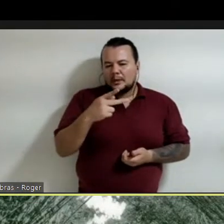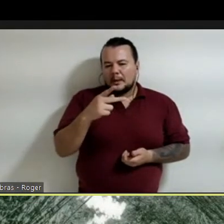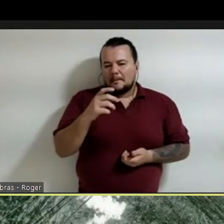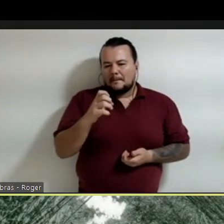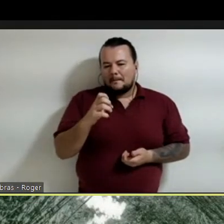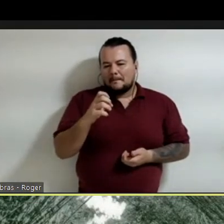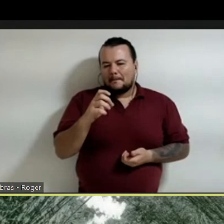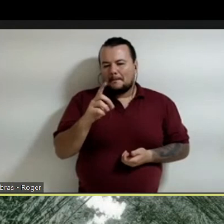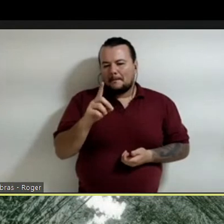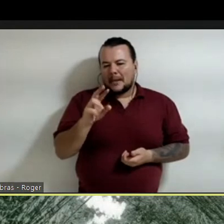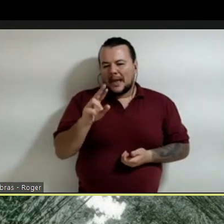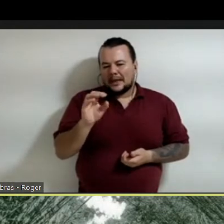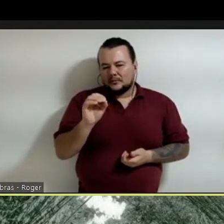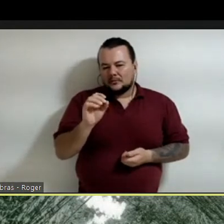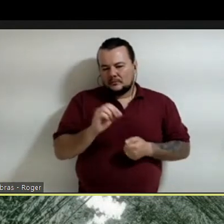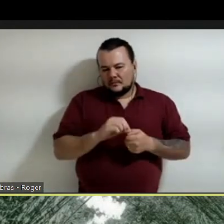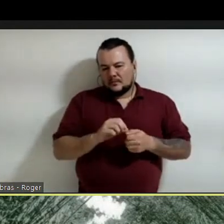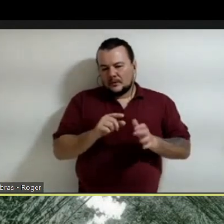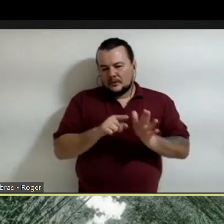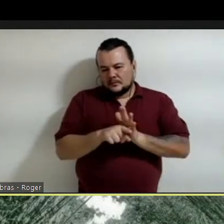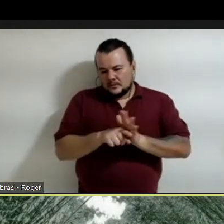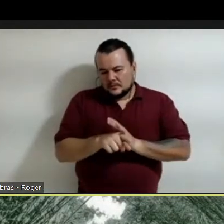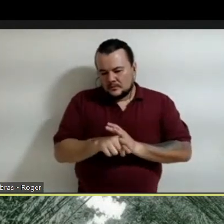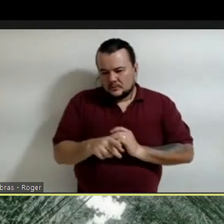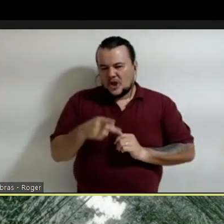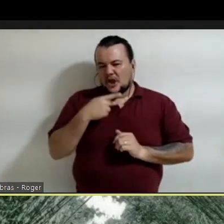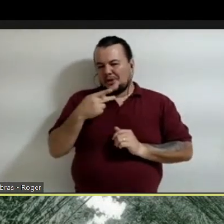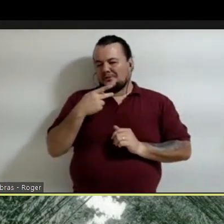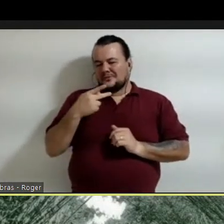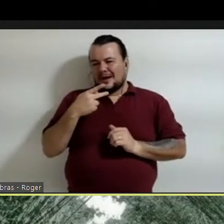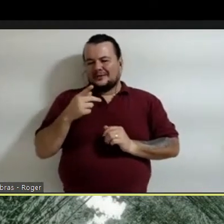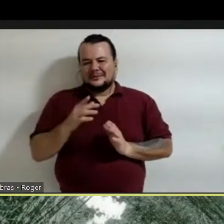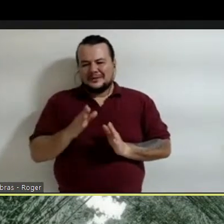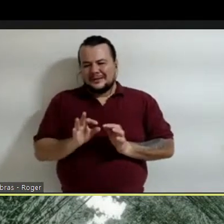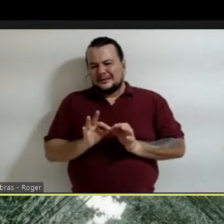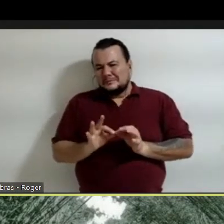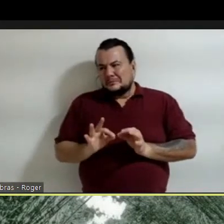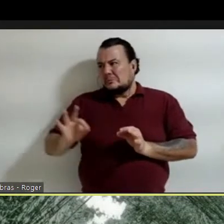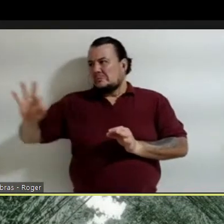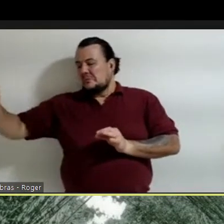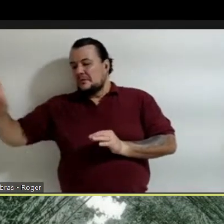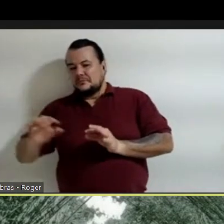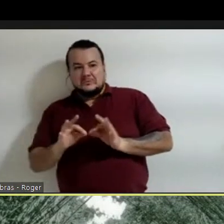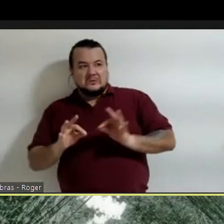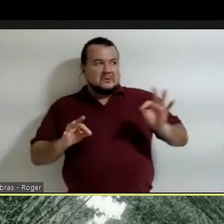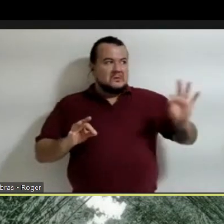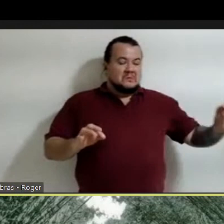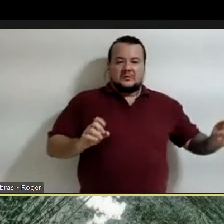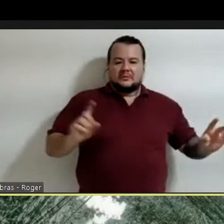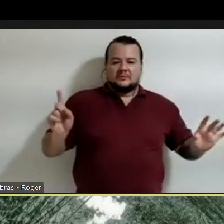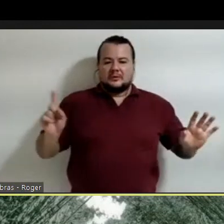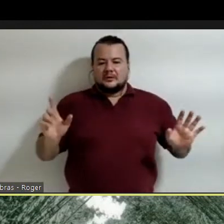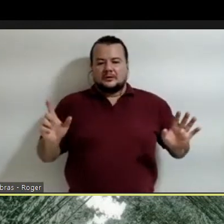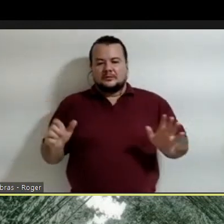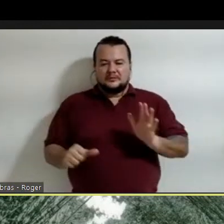Eu diria que nenhum desses dois extremos, talvez numa primeira aproximação,